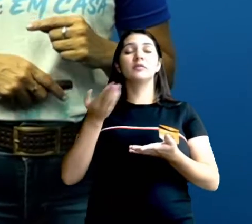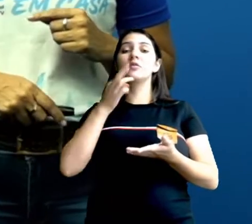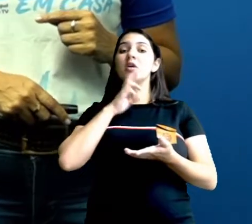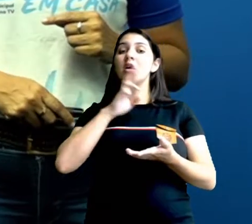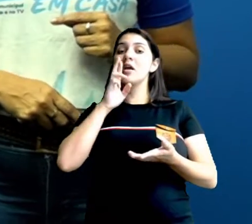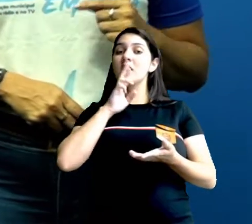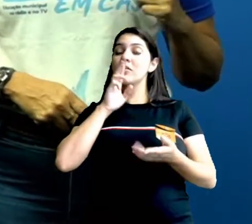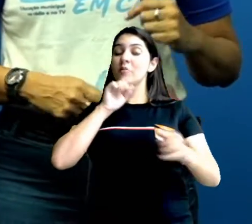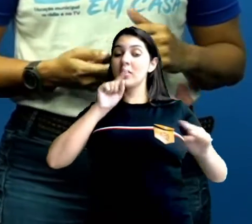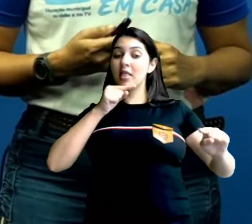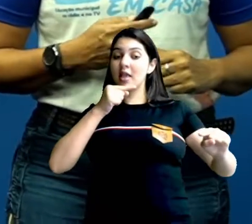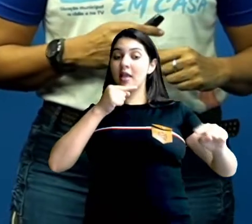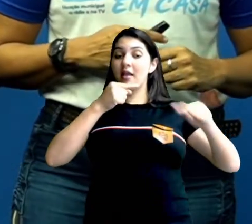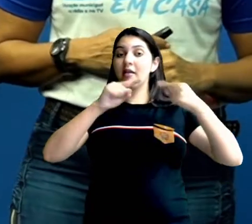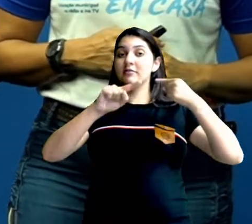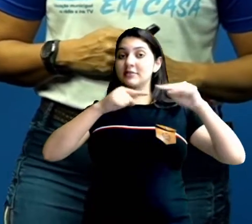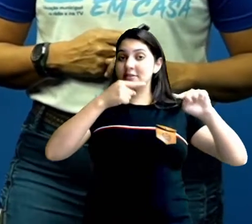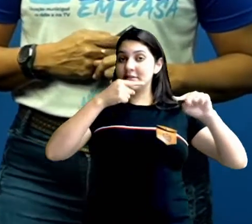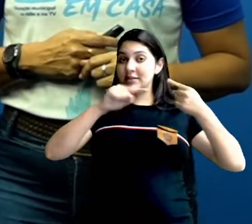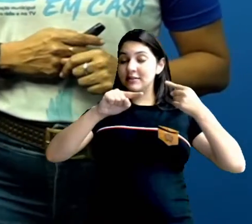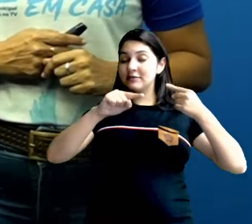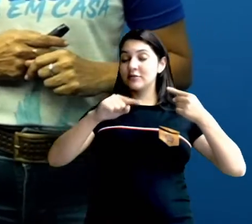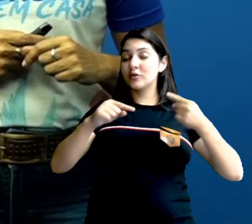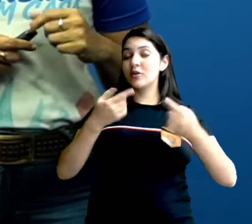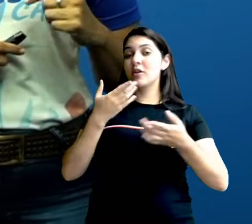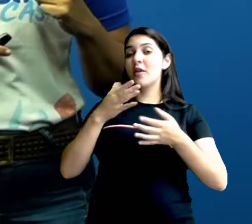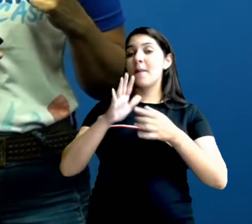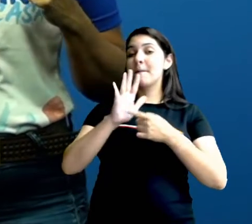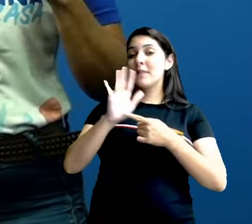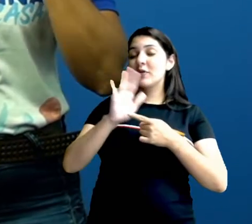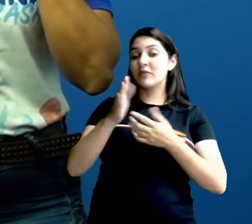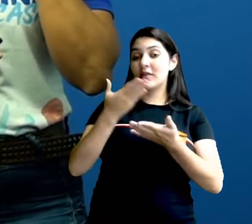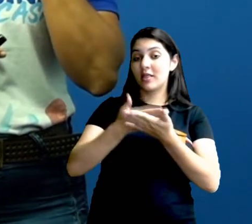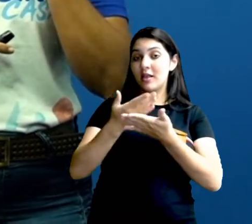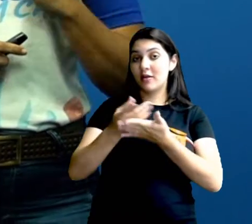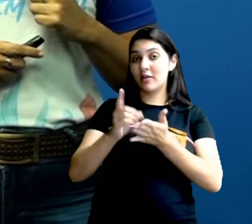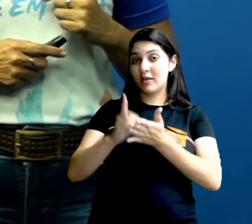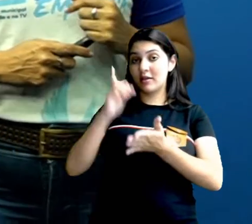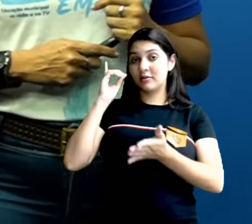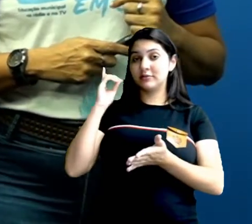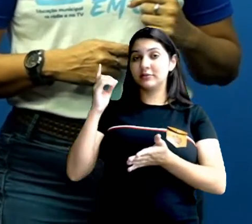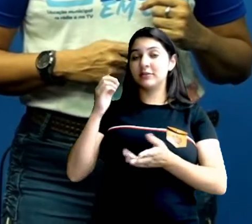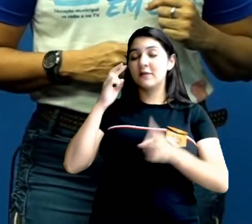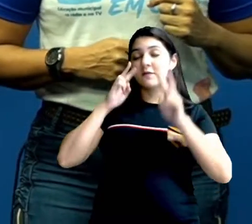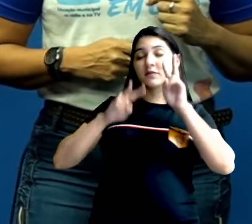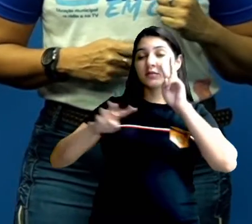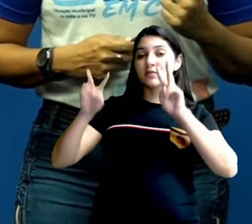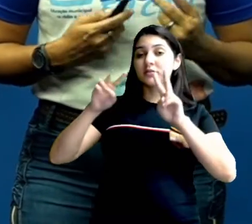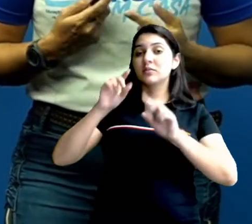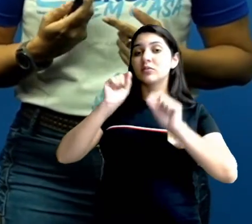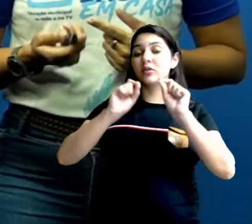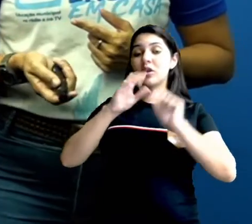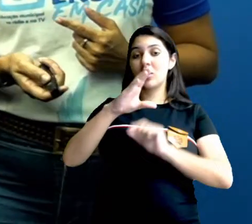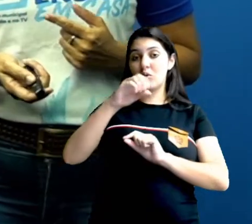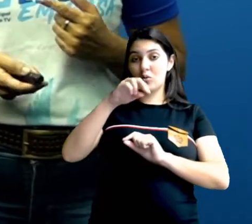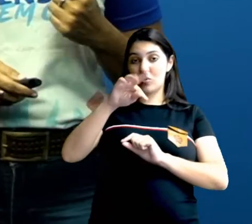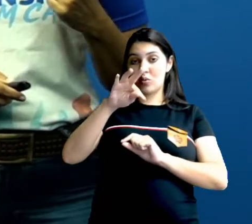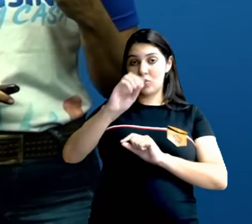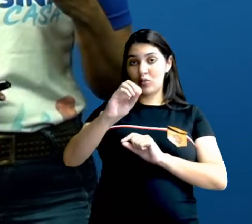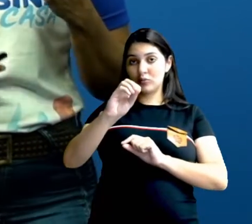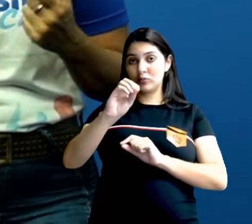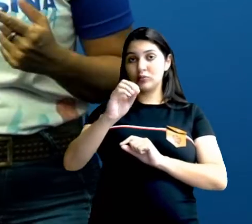ao desafio que eu deixei na aula anterior. Nós vimos um conto, aprendemos um